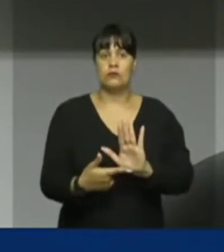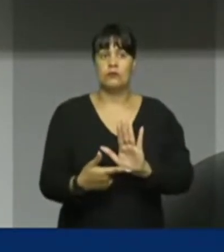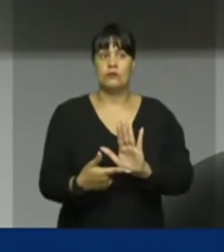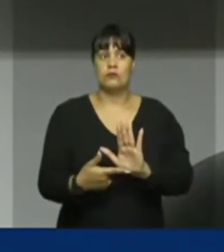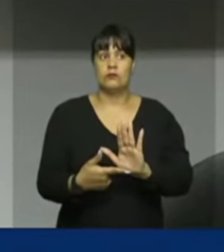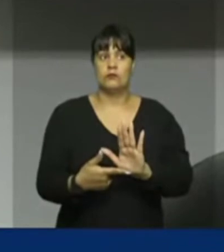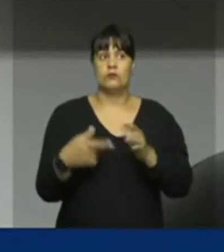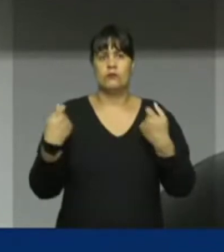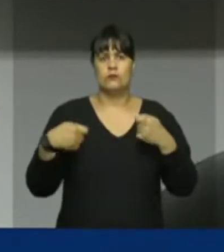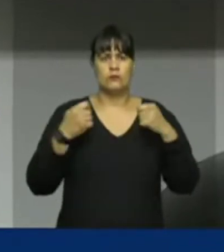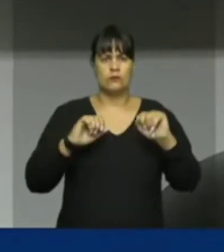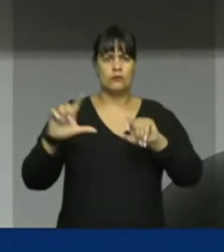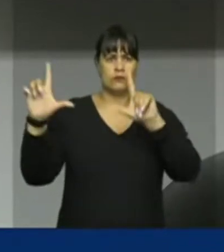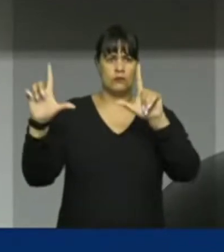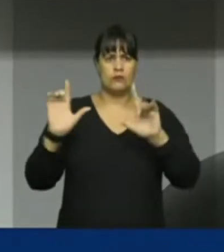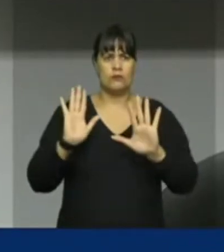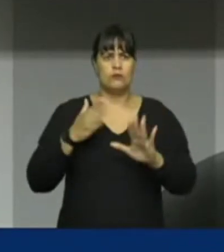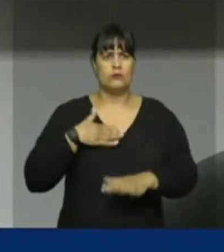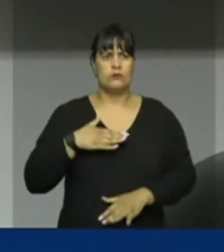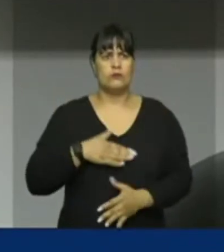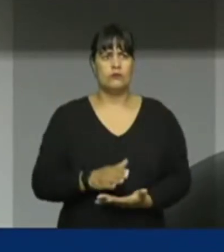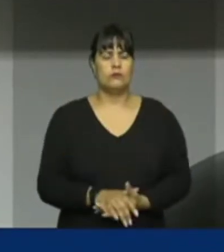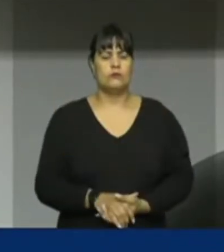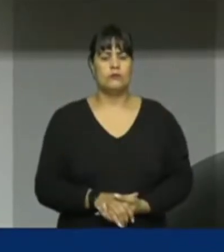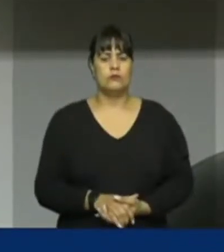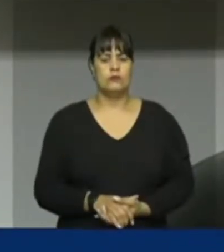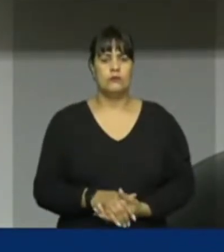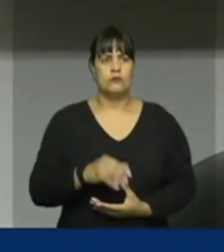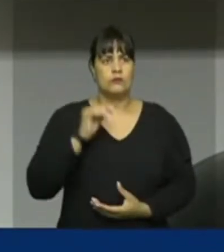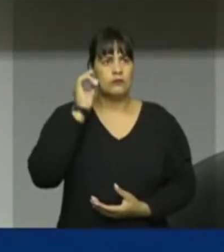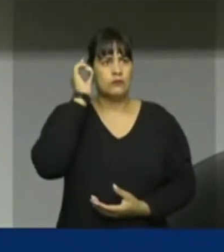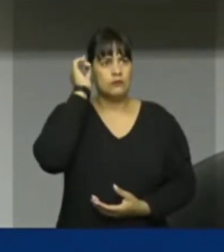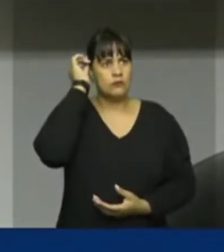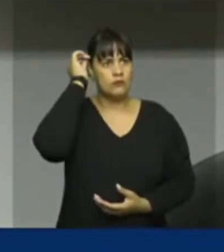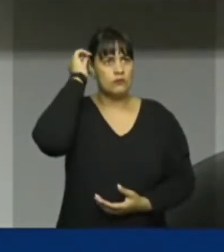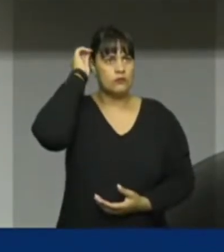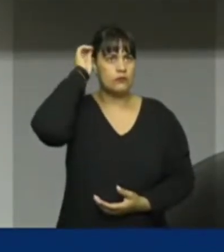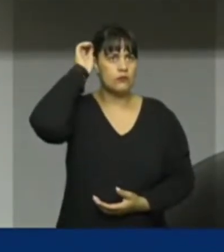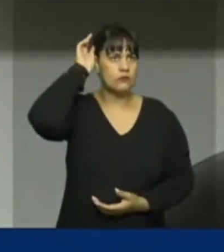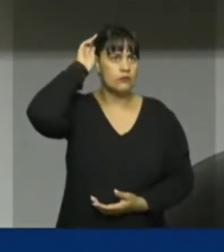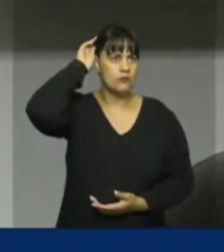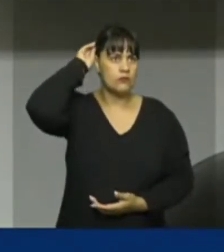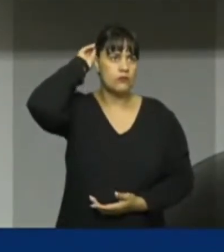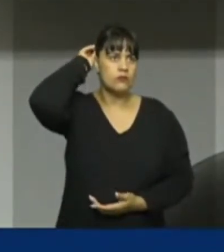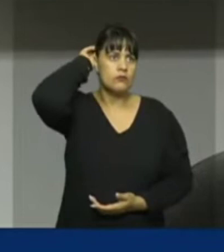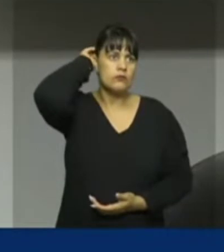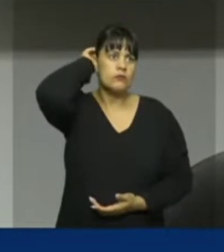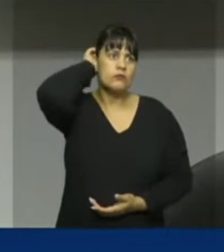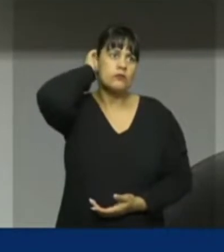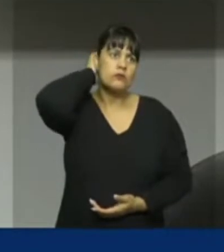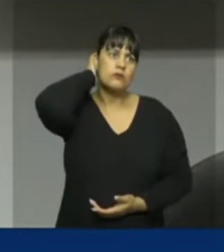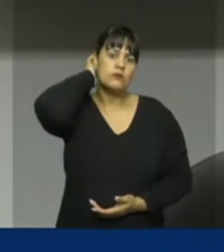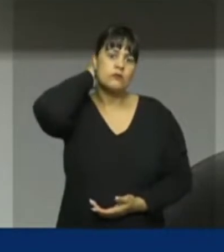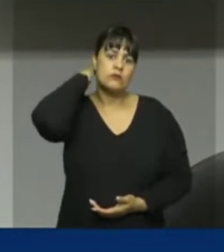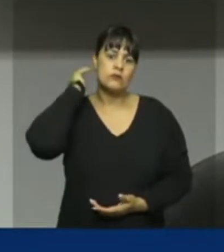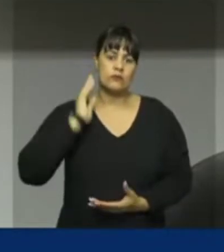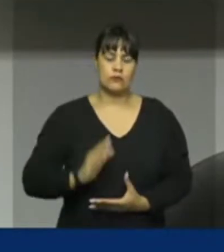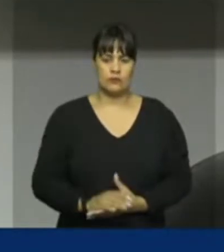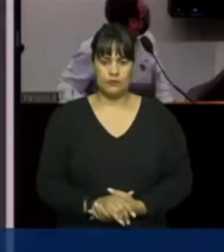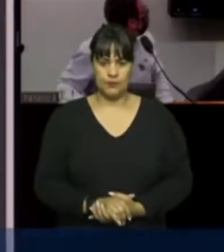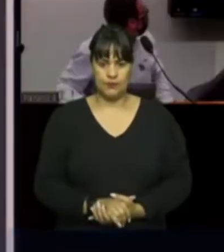aí, se puder projetar já, está projetado ou não? Se puder passar, por favor.